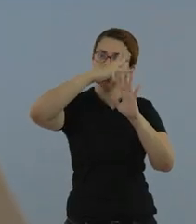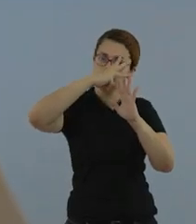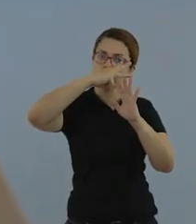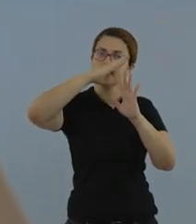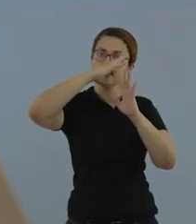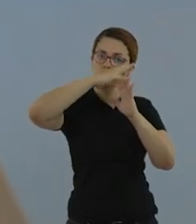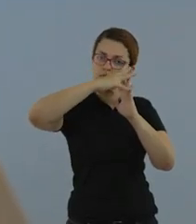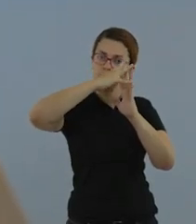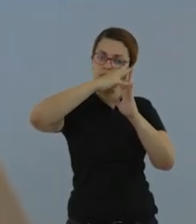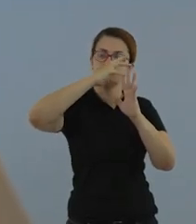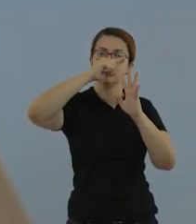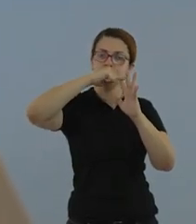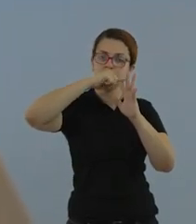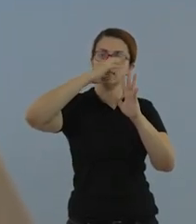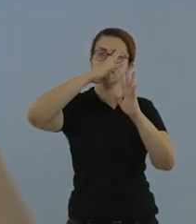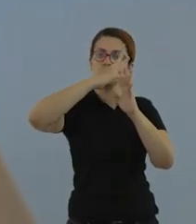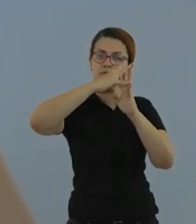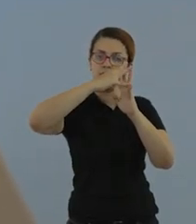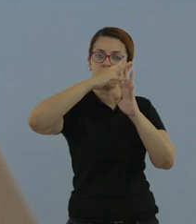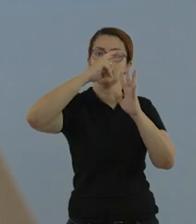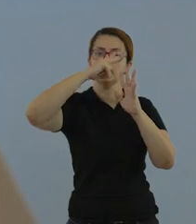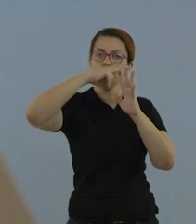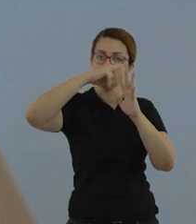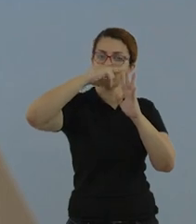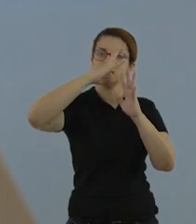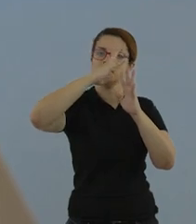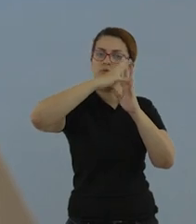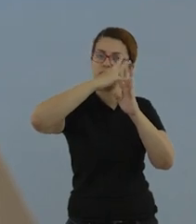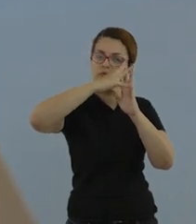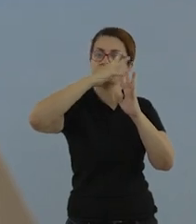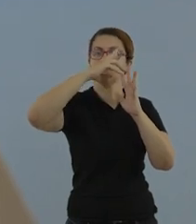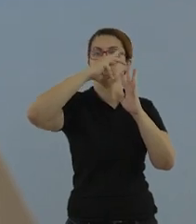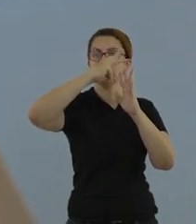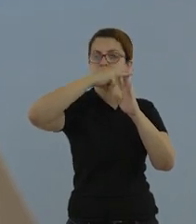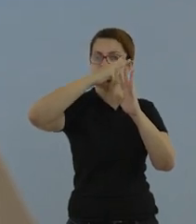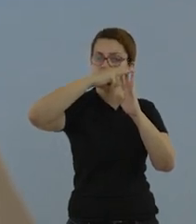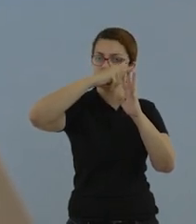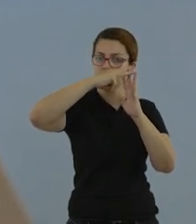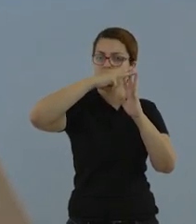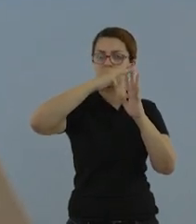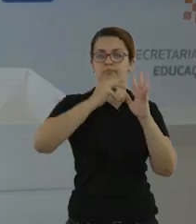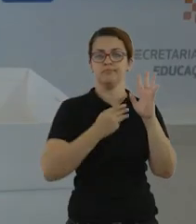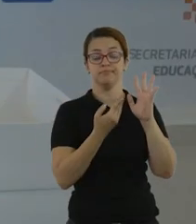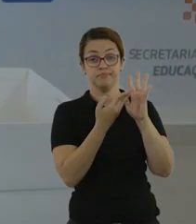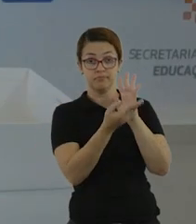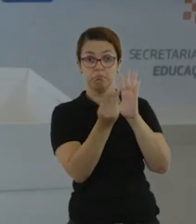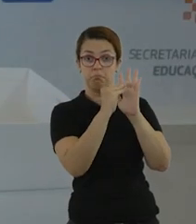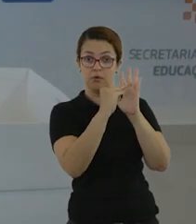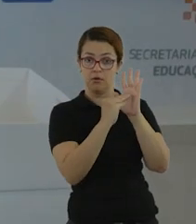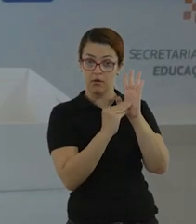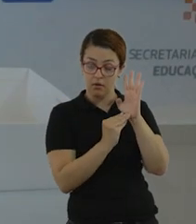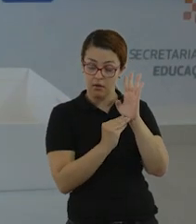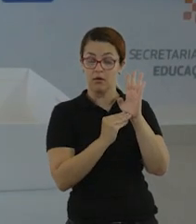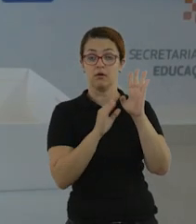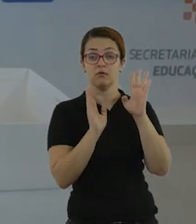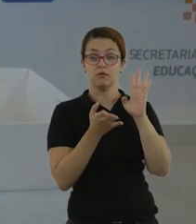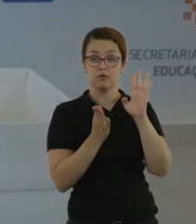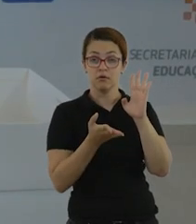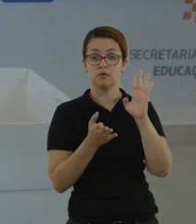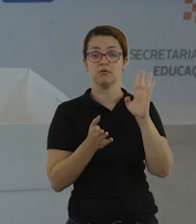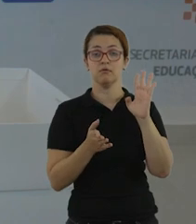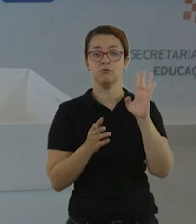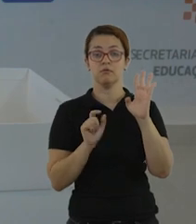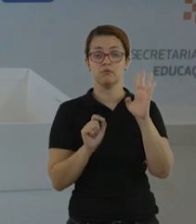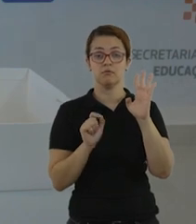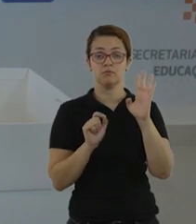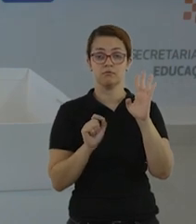centena, unidade de milhar, dezena de milhar e centena de milhar. Temos essa tabela, a gente vai